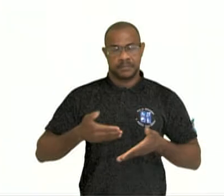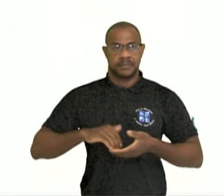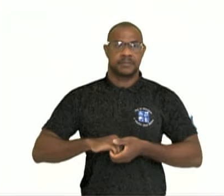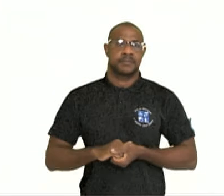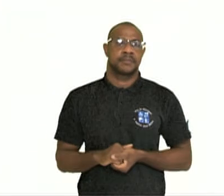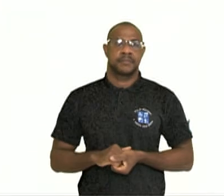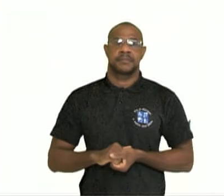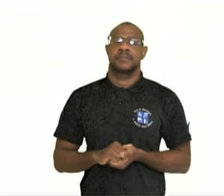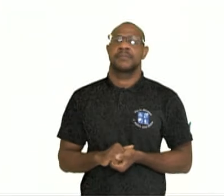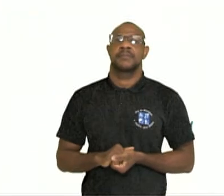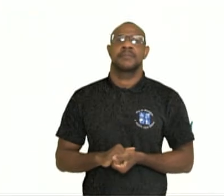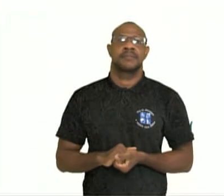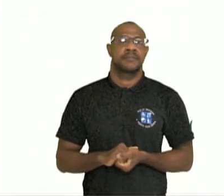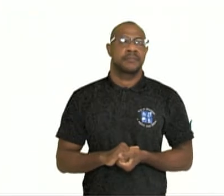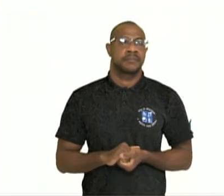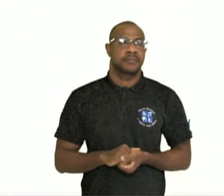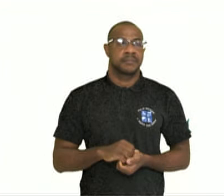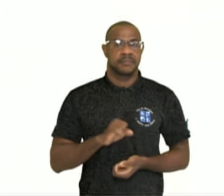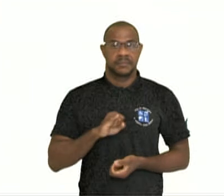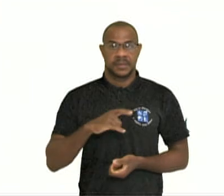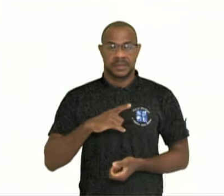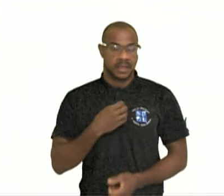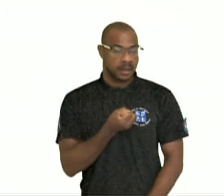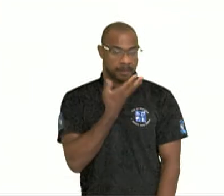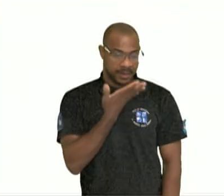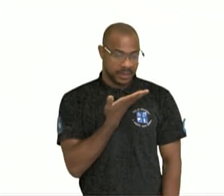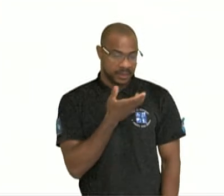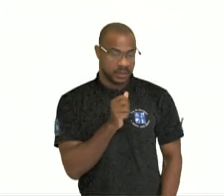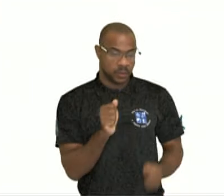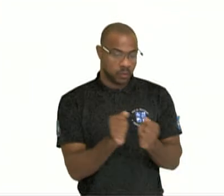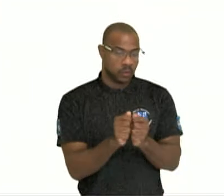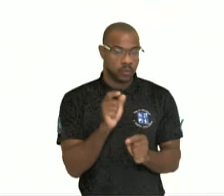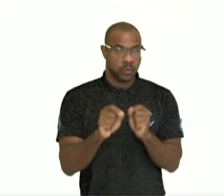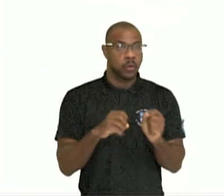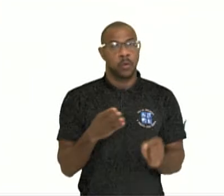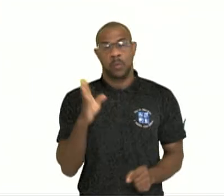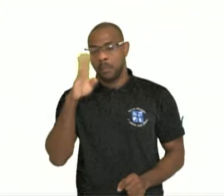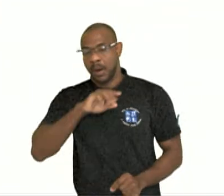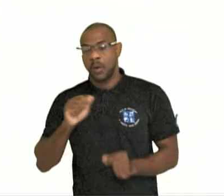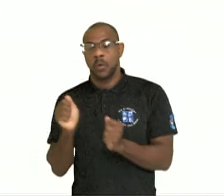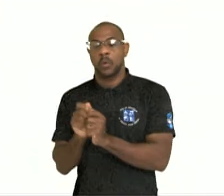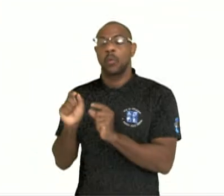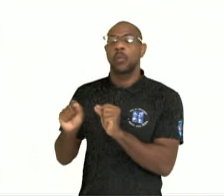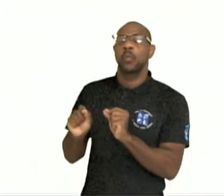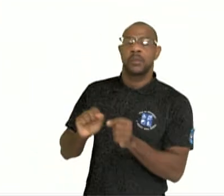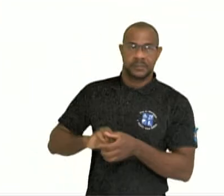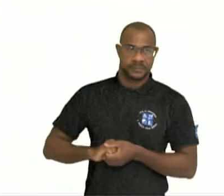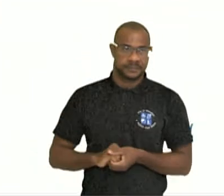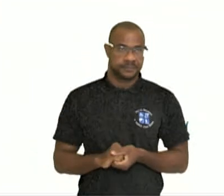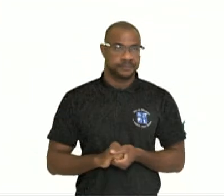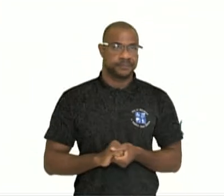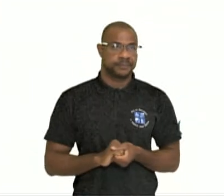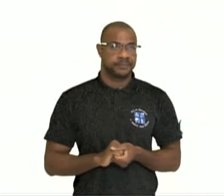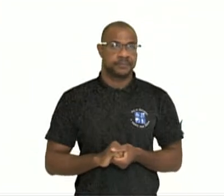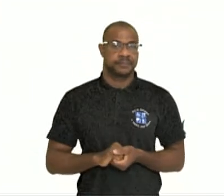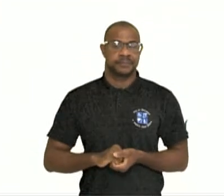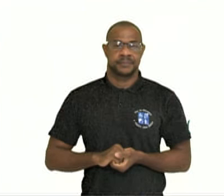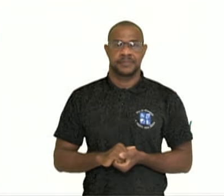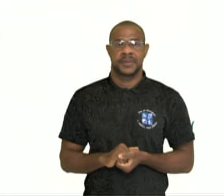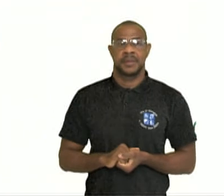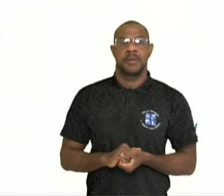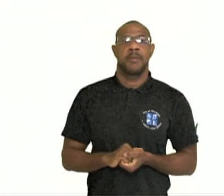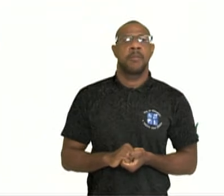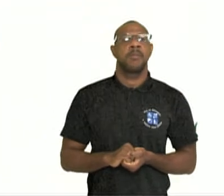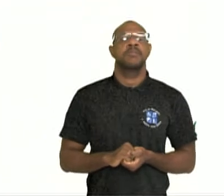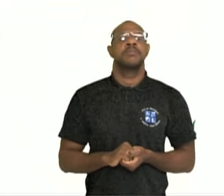com. Ou seja, se dar bem com ou se dar mal com. Como entender-se em uma